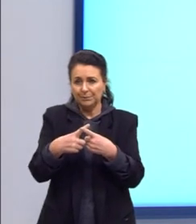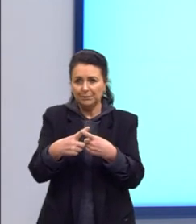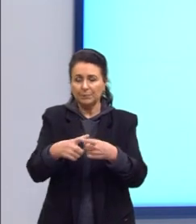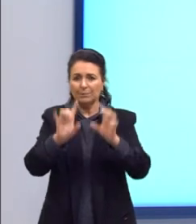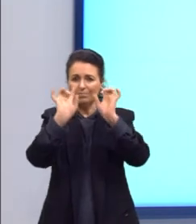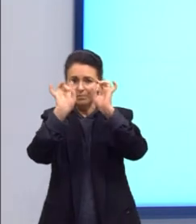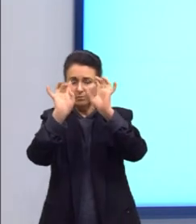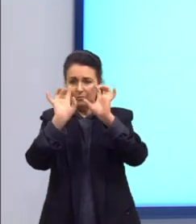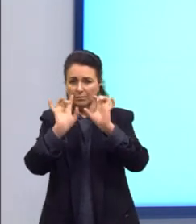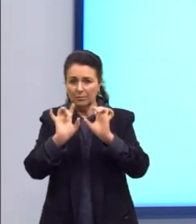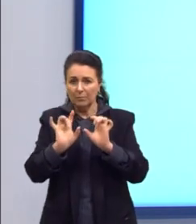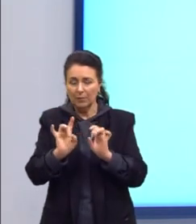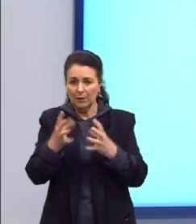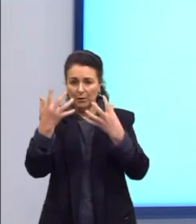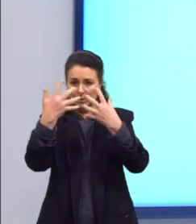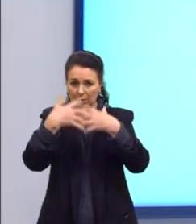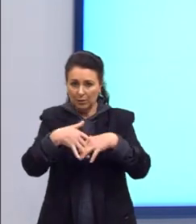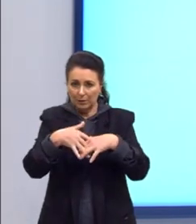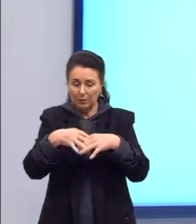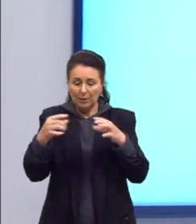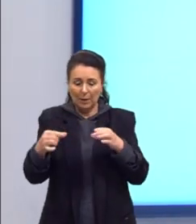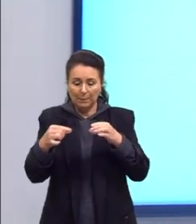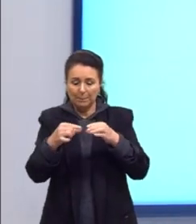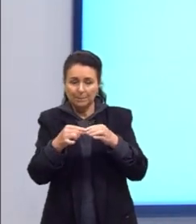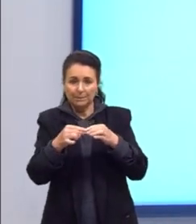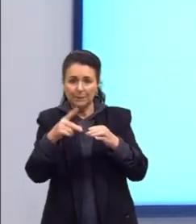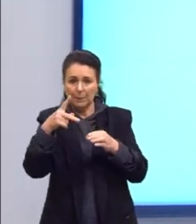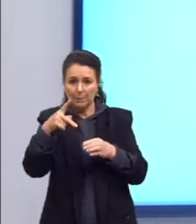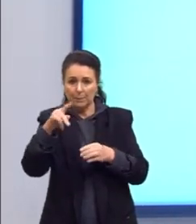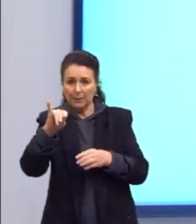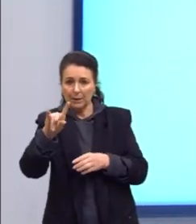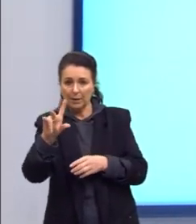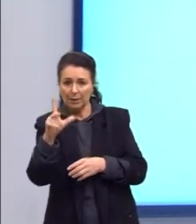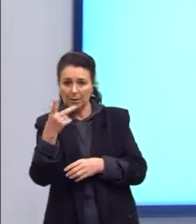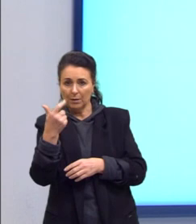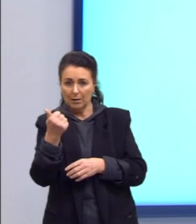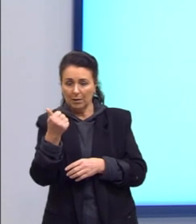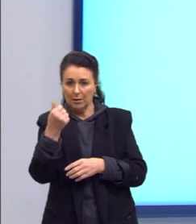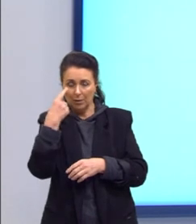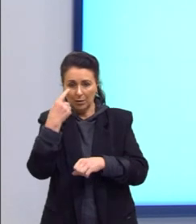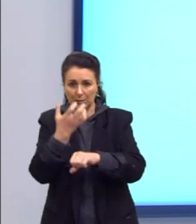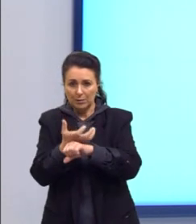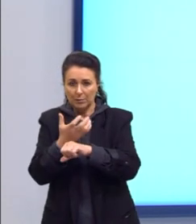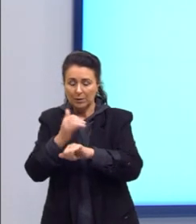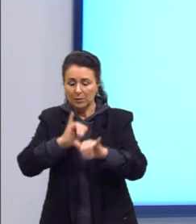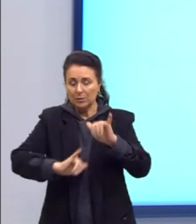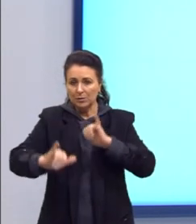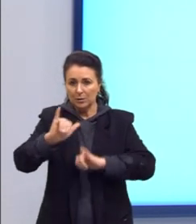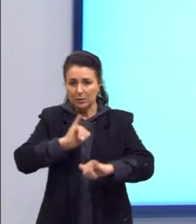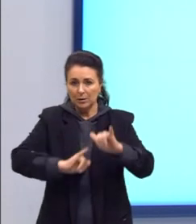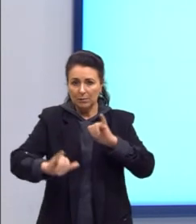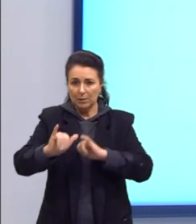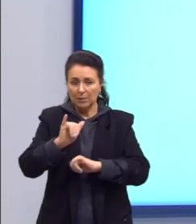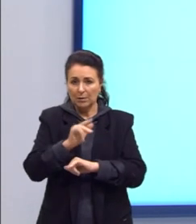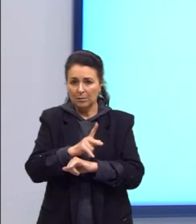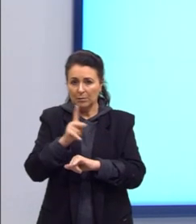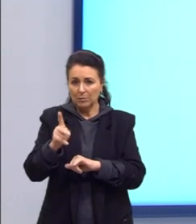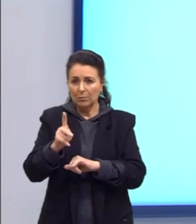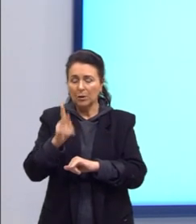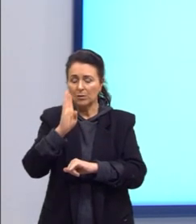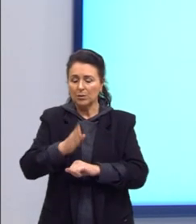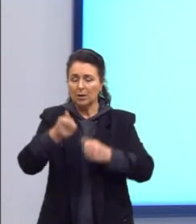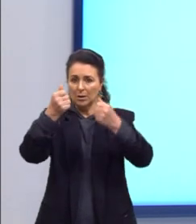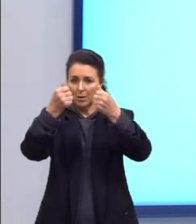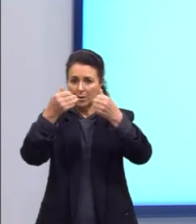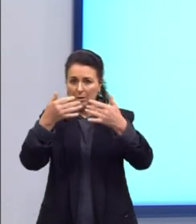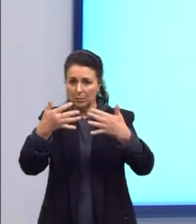aqui em especificamente o funcionamento da Pina tá vocês vem na disciplina de química né ontem a professora já